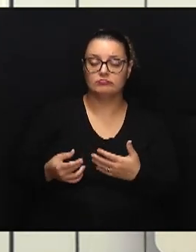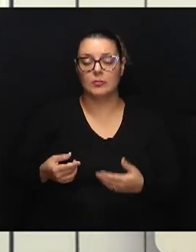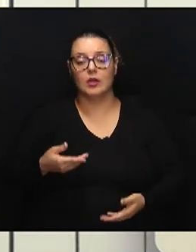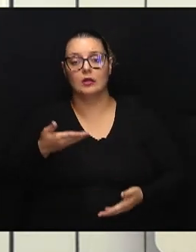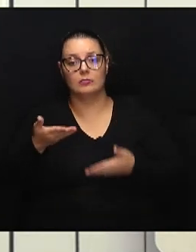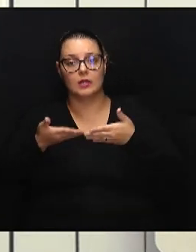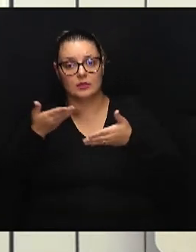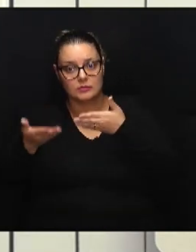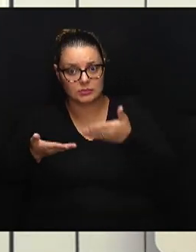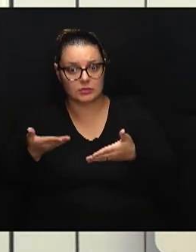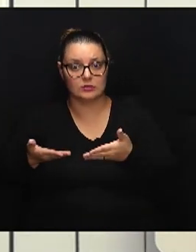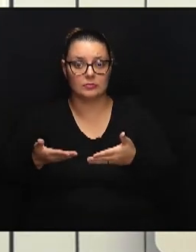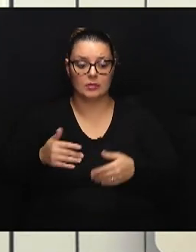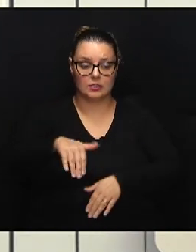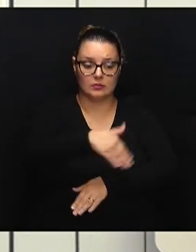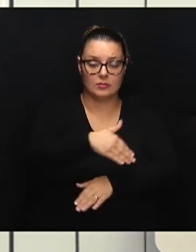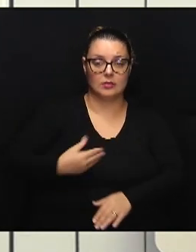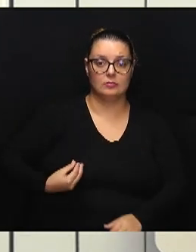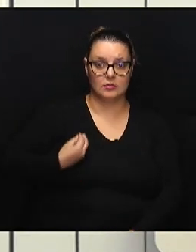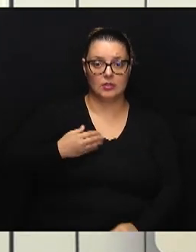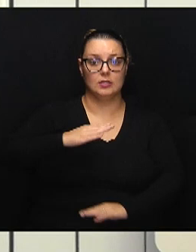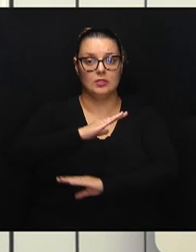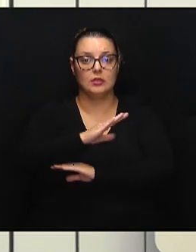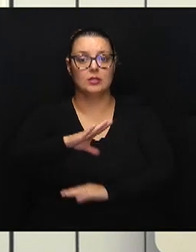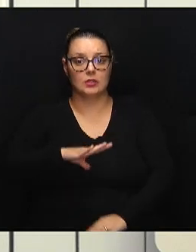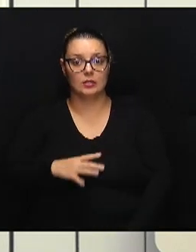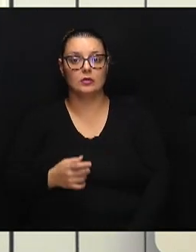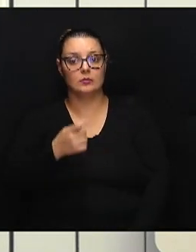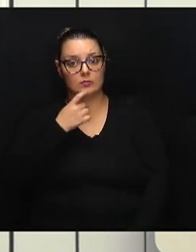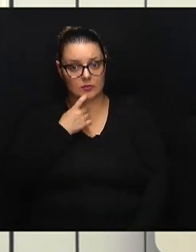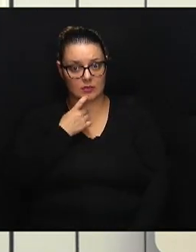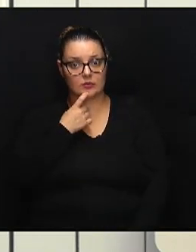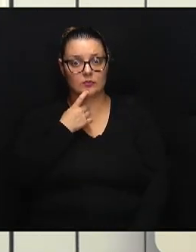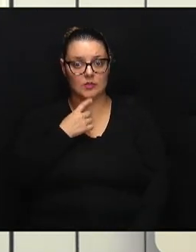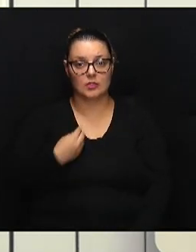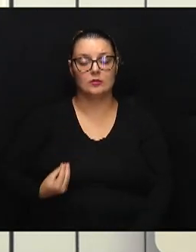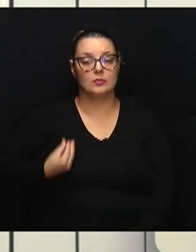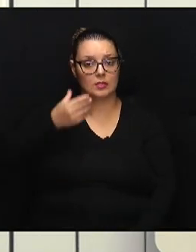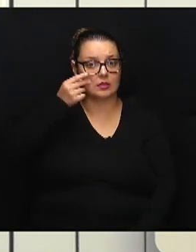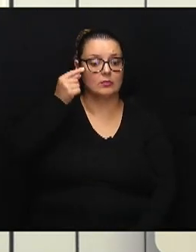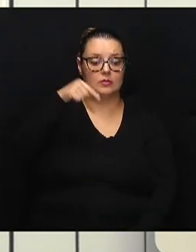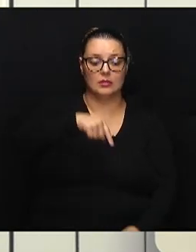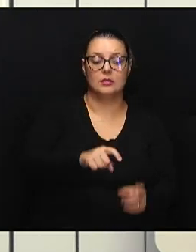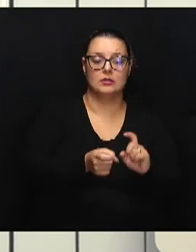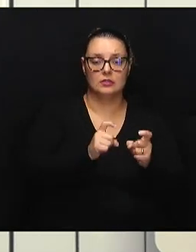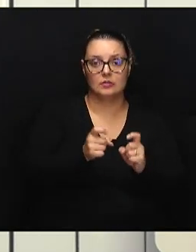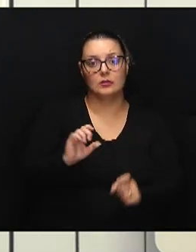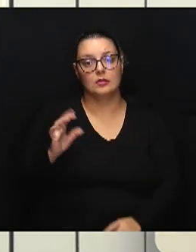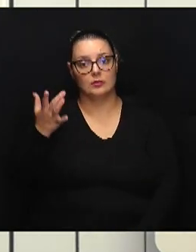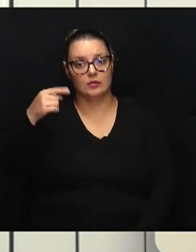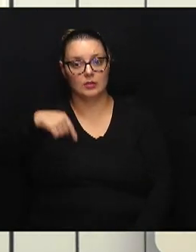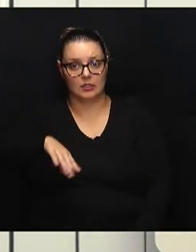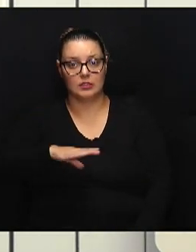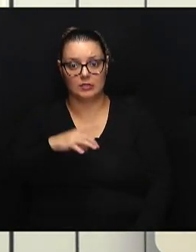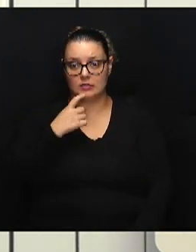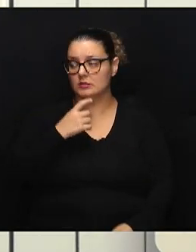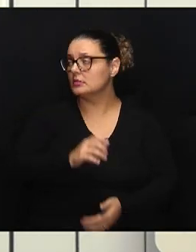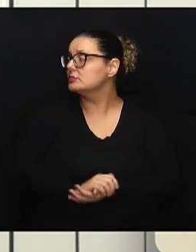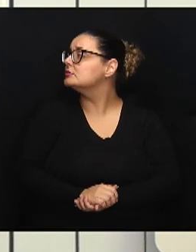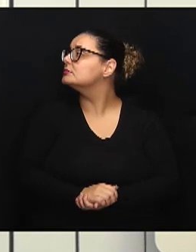em situação de rua. E a Câmara de Campinas esteve presente nesta reunião que aconteceu aqui na cidade.